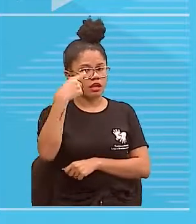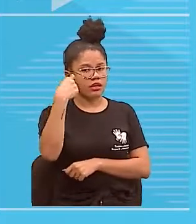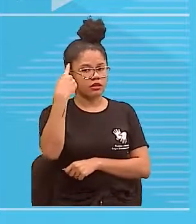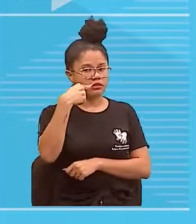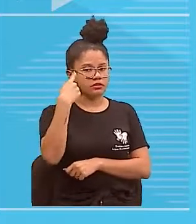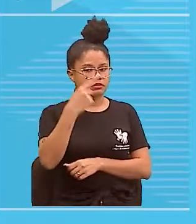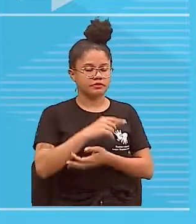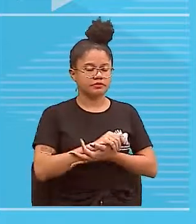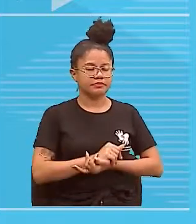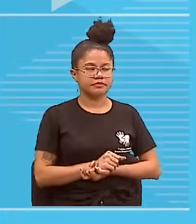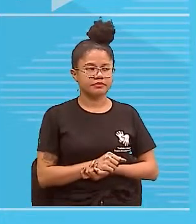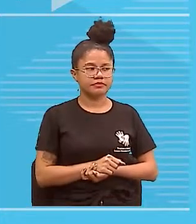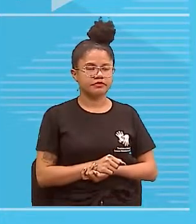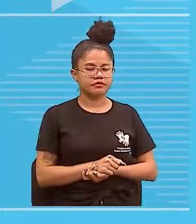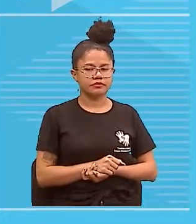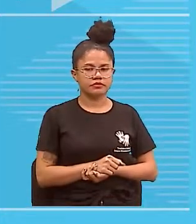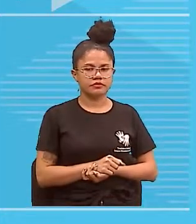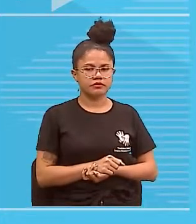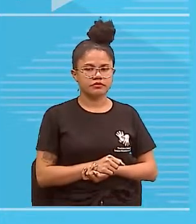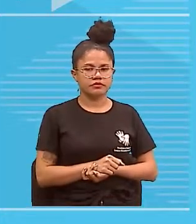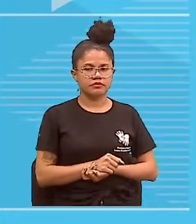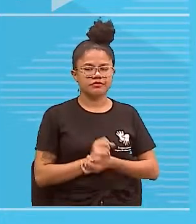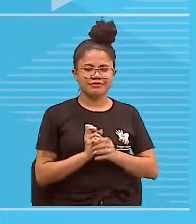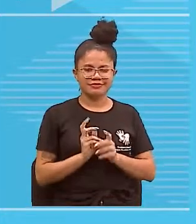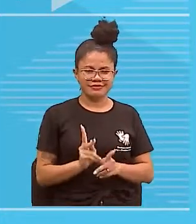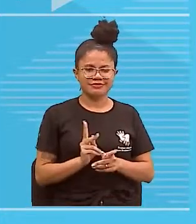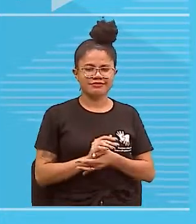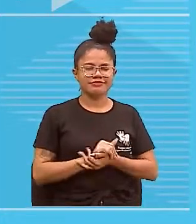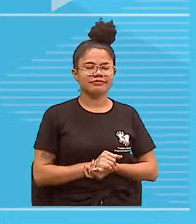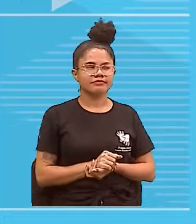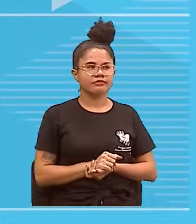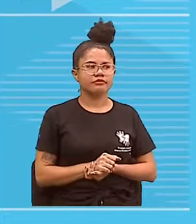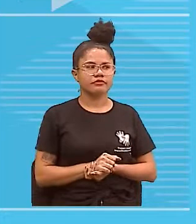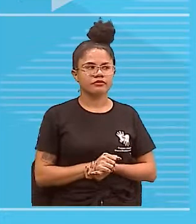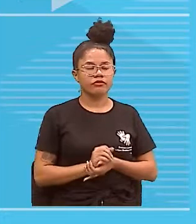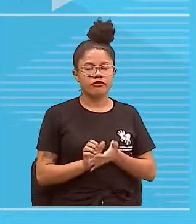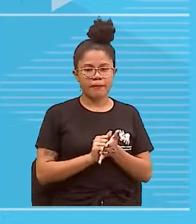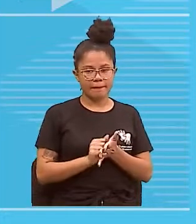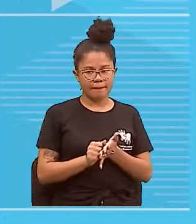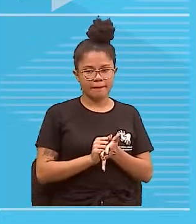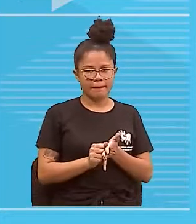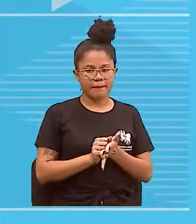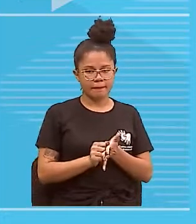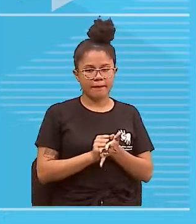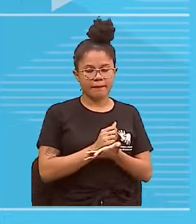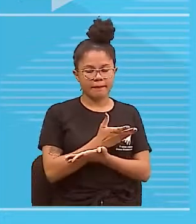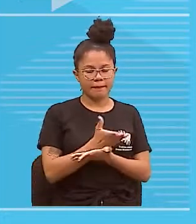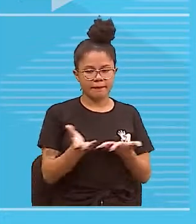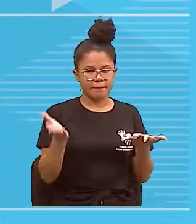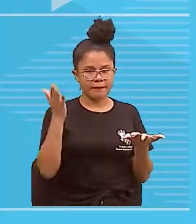pelos espanhóis Ah tá eu vou apagar até aqui